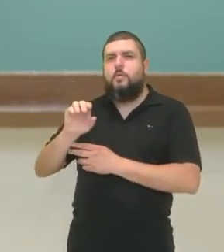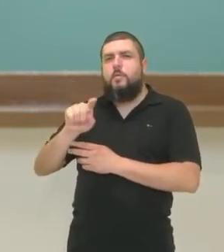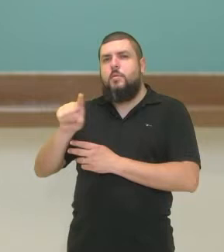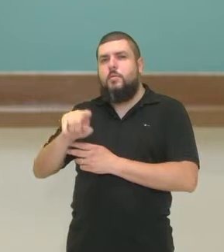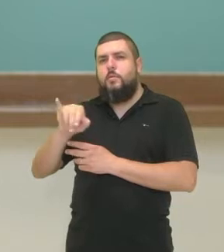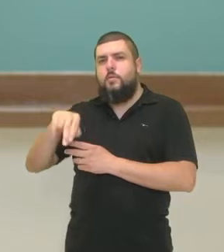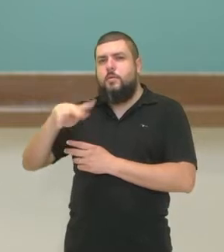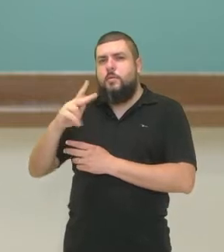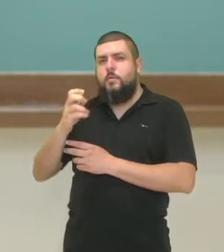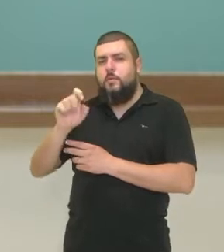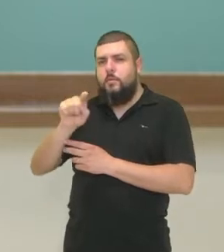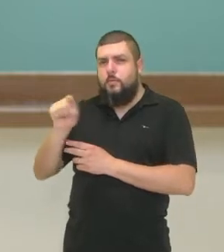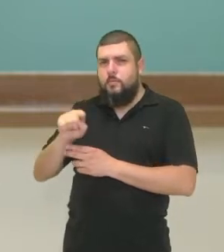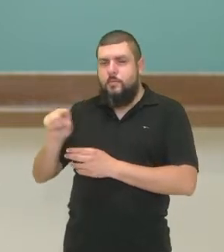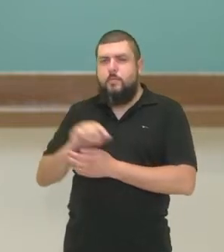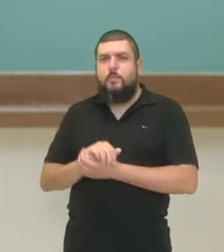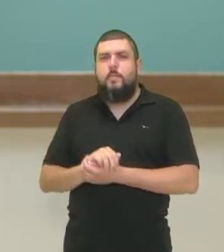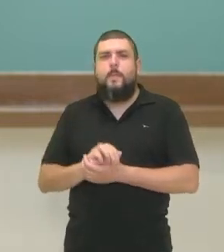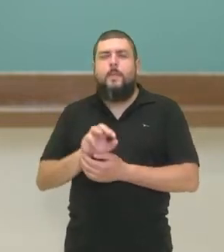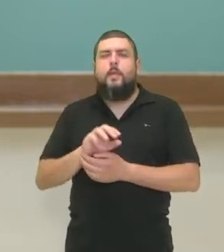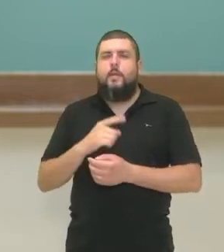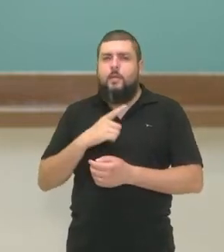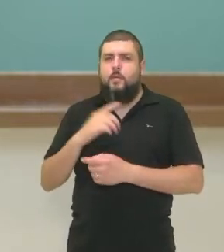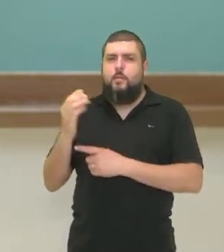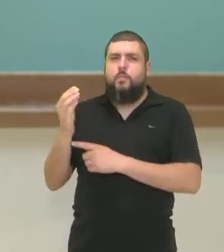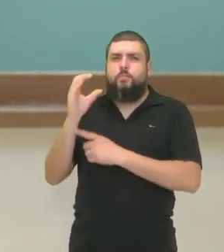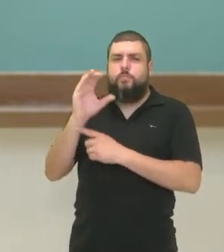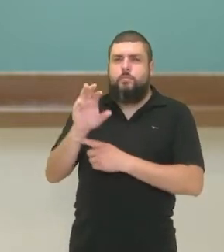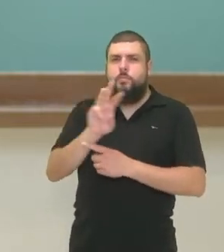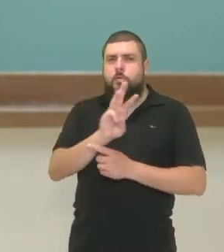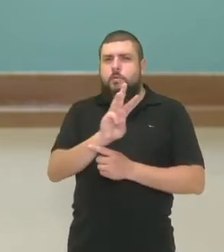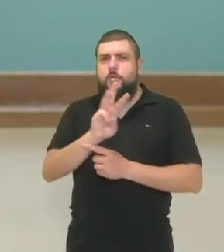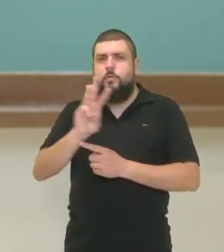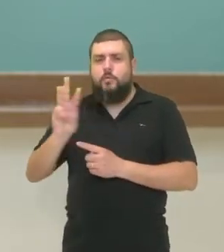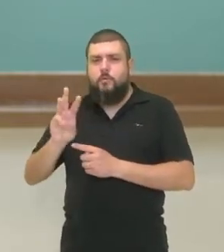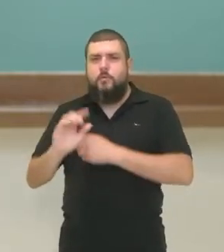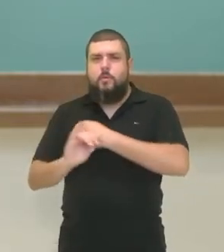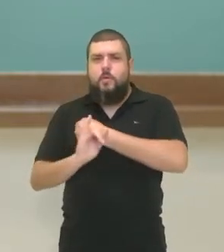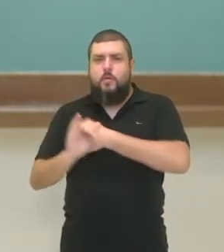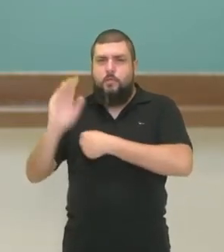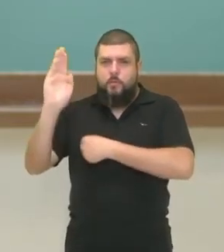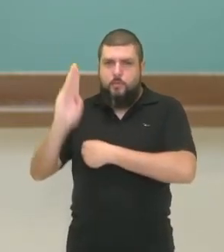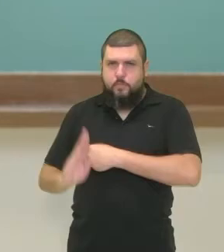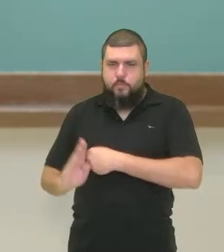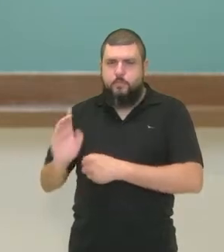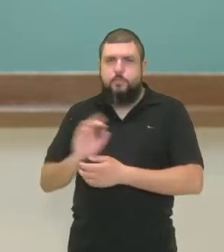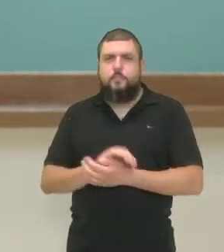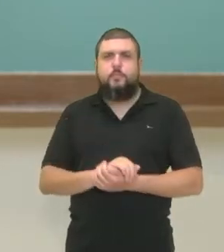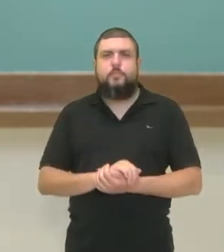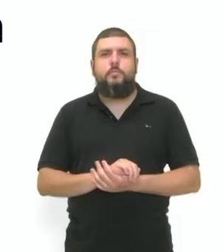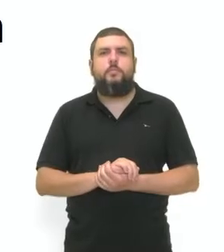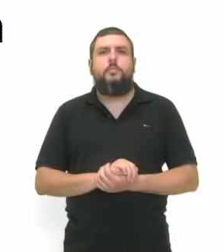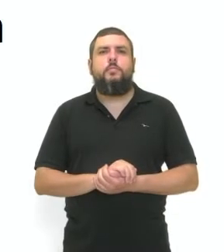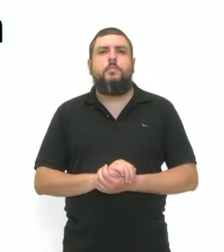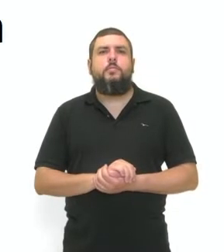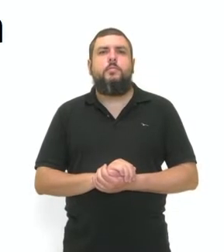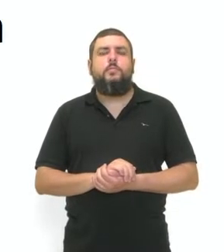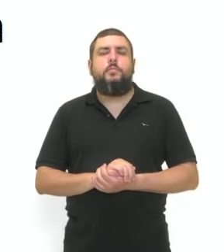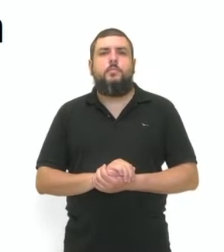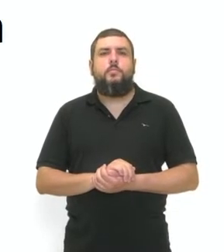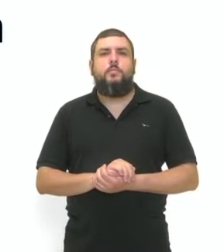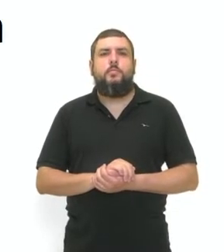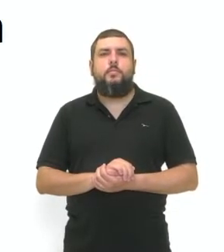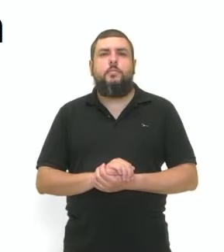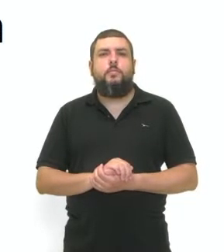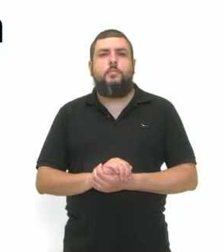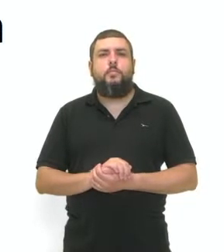no site da Crônica Brasileira, né? .org.br. Vamos à leitura. Neste momento em que